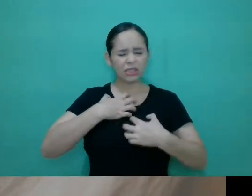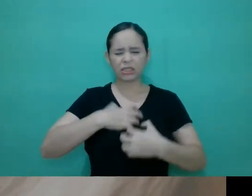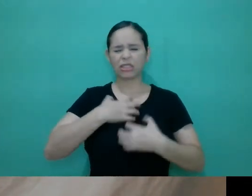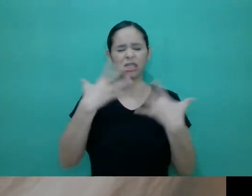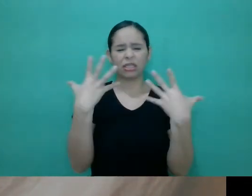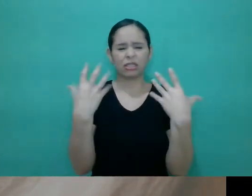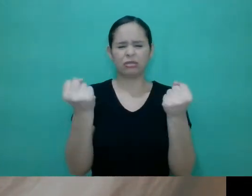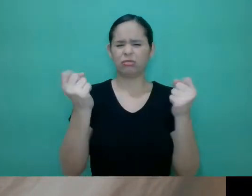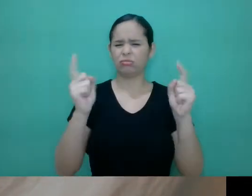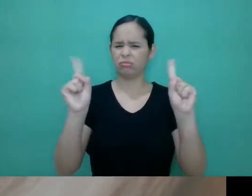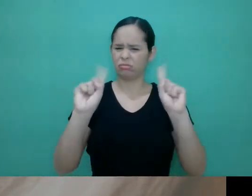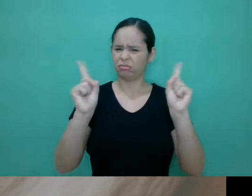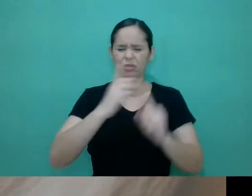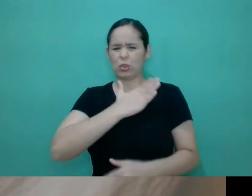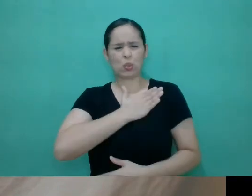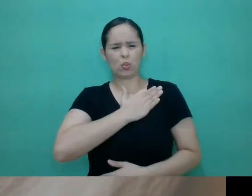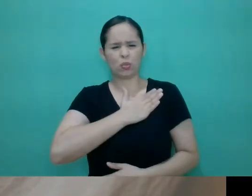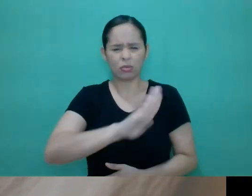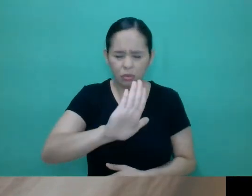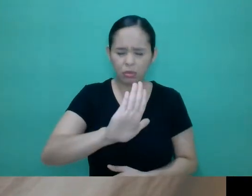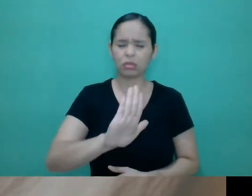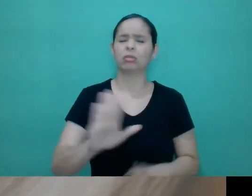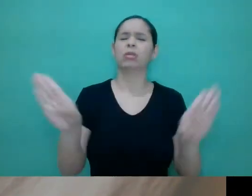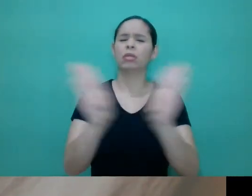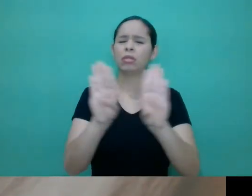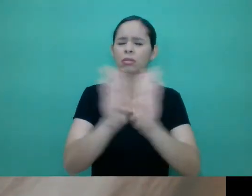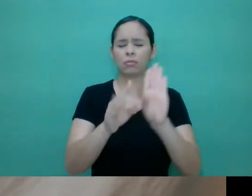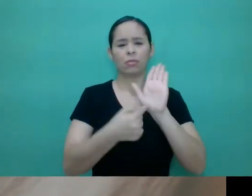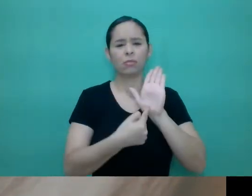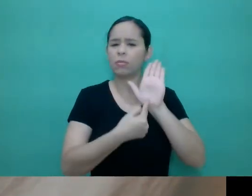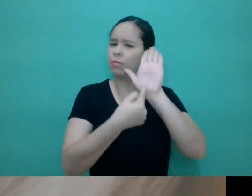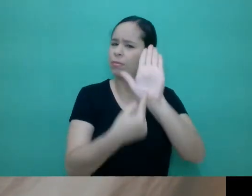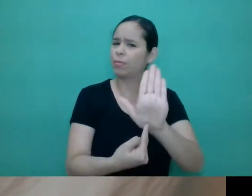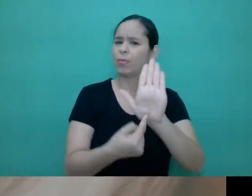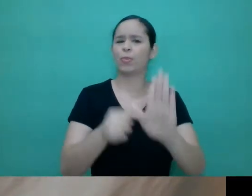ensaio, e ele traz, através